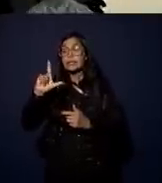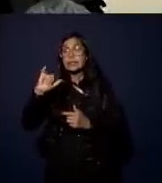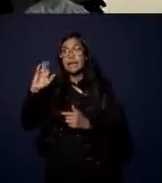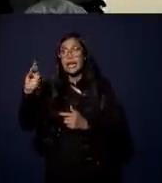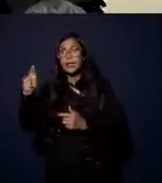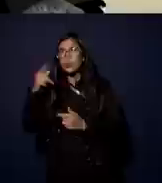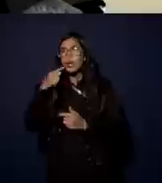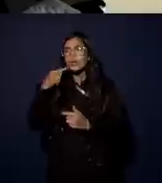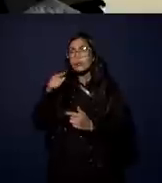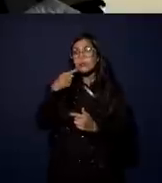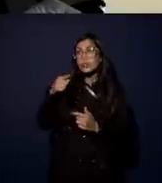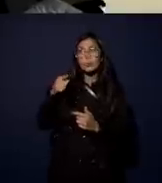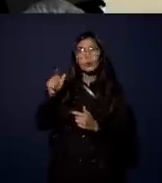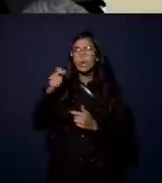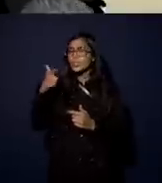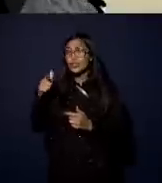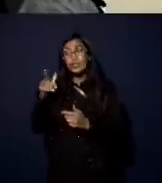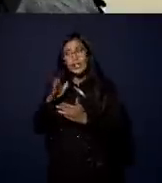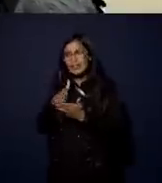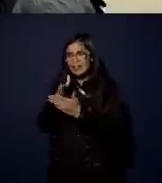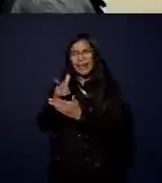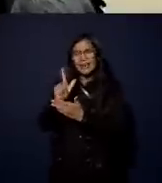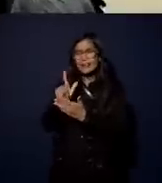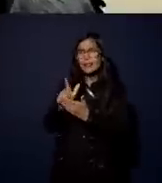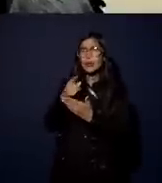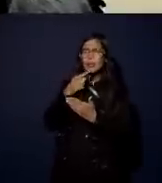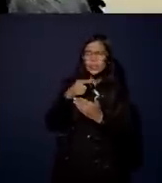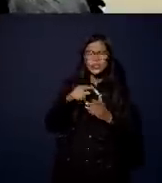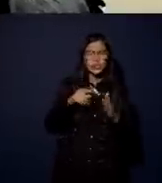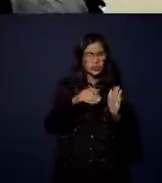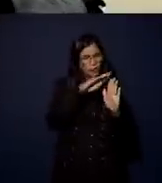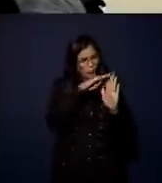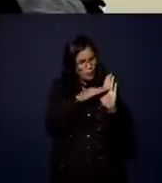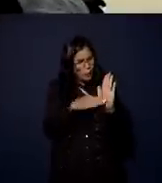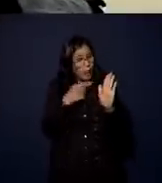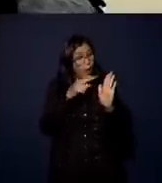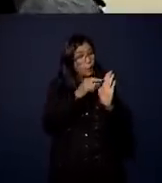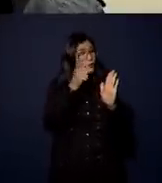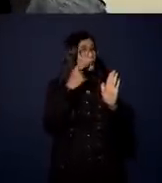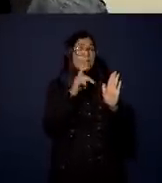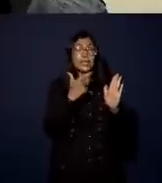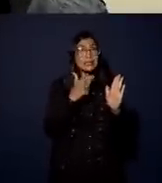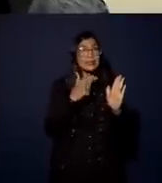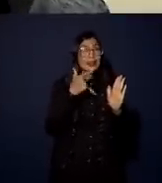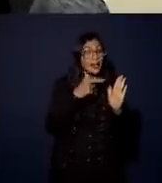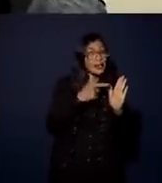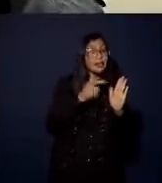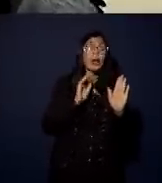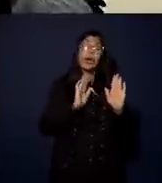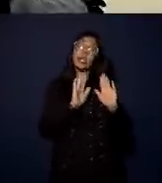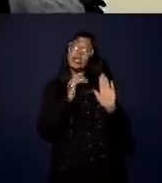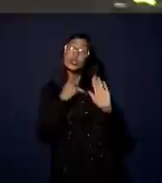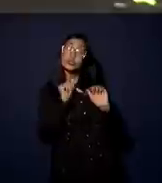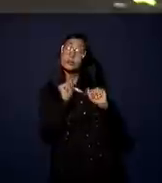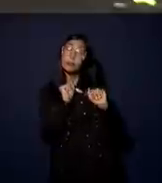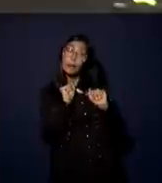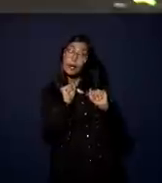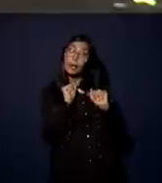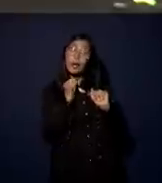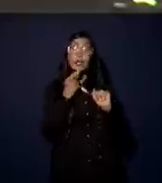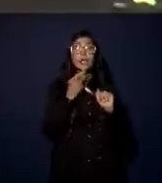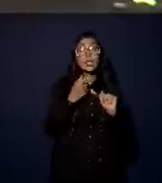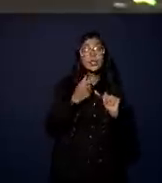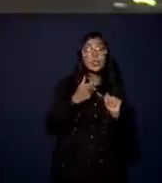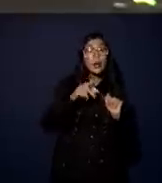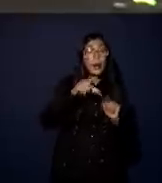uma cesta gigante de coisas para fazer a gente tomamos as opções que a gente entenderia que entendia que aceleraria mais